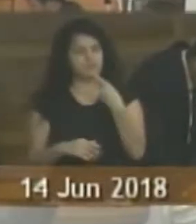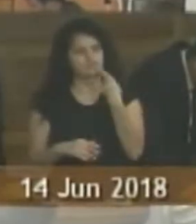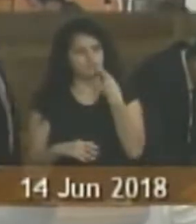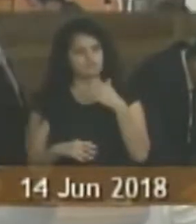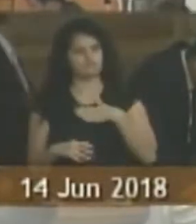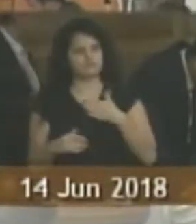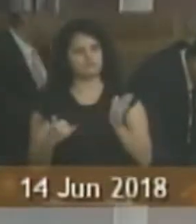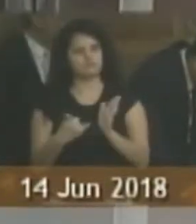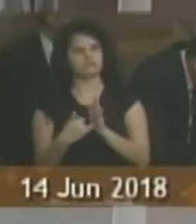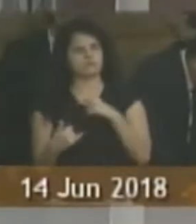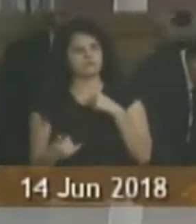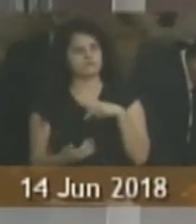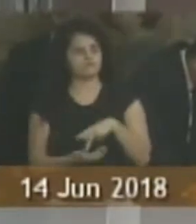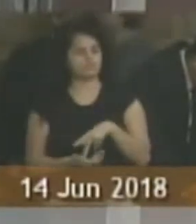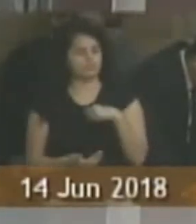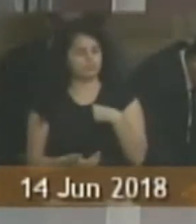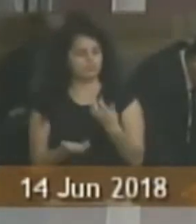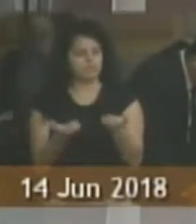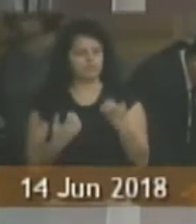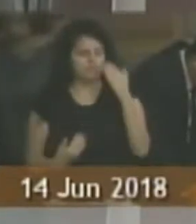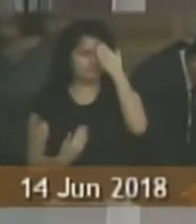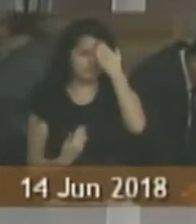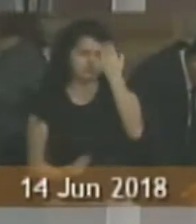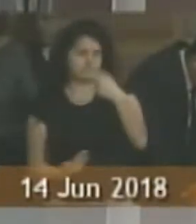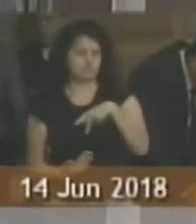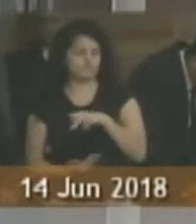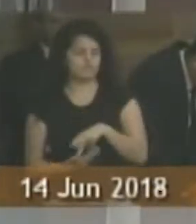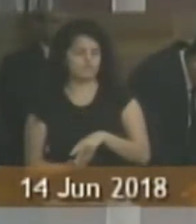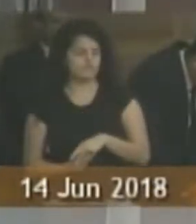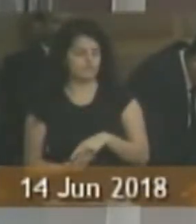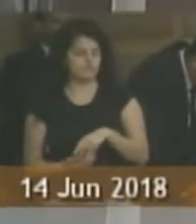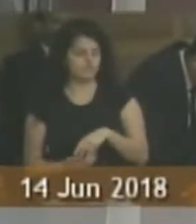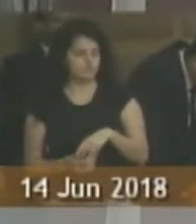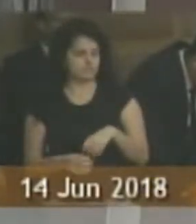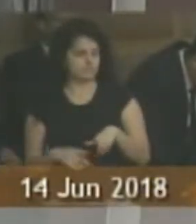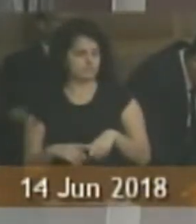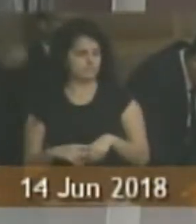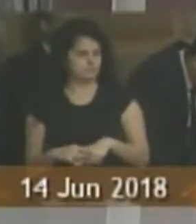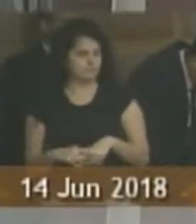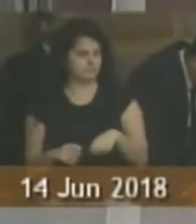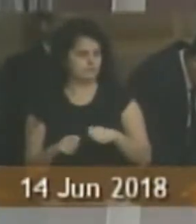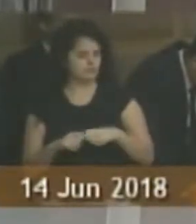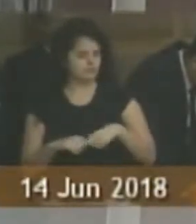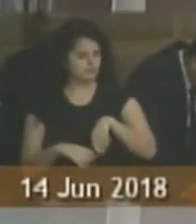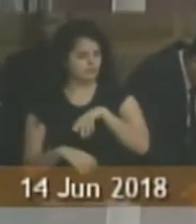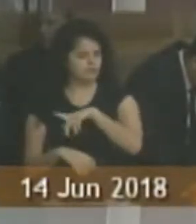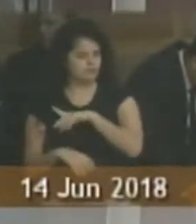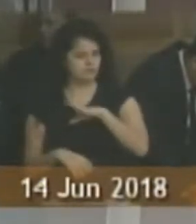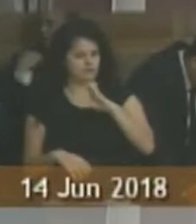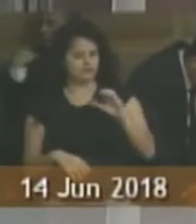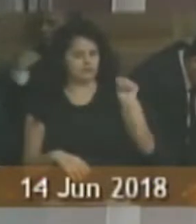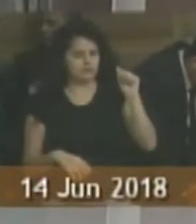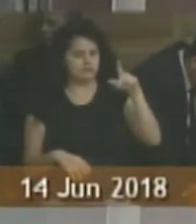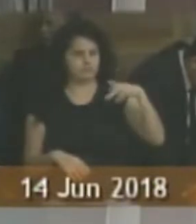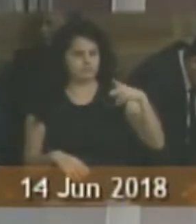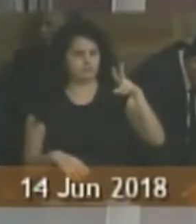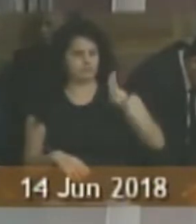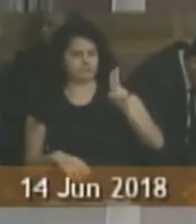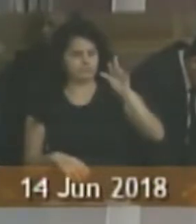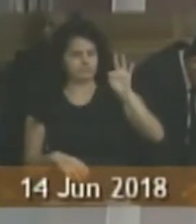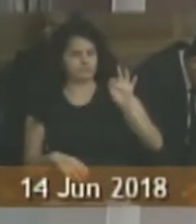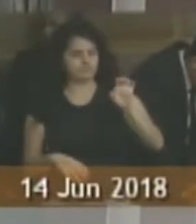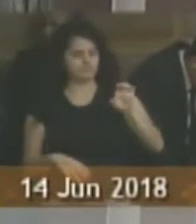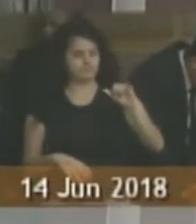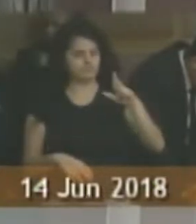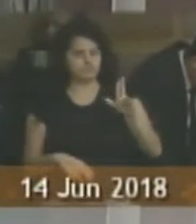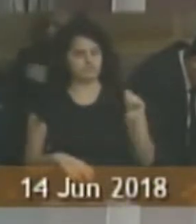indicações aqui, na verdade, eu quero agradecer ao serviço público pelo serviço prestado lá na Caputera. A comunidade está mandando o